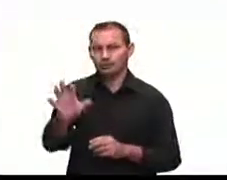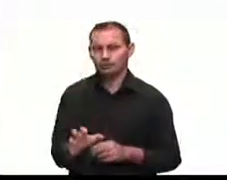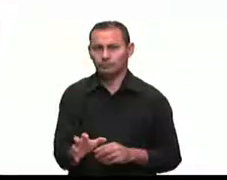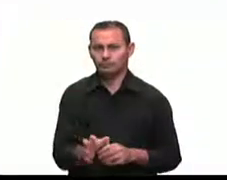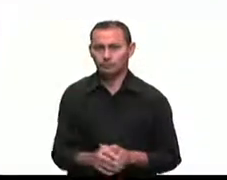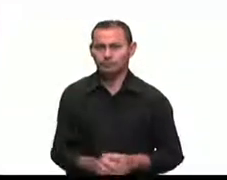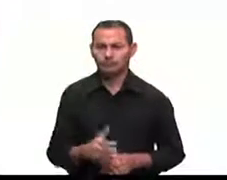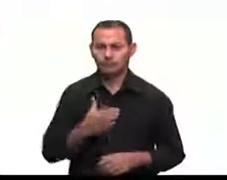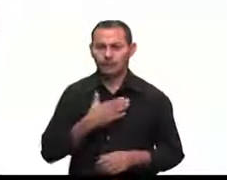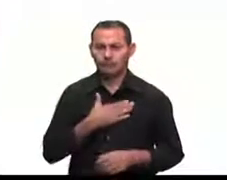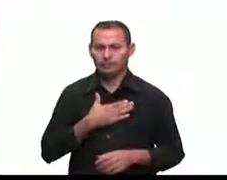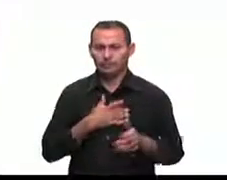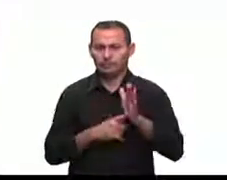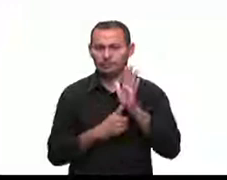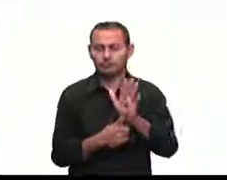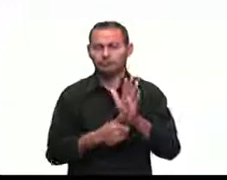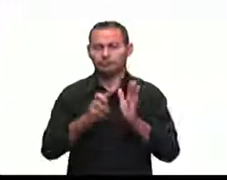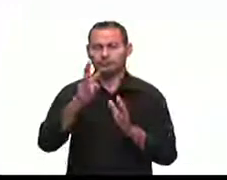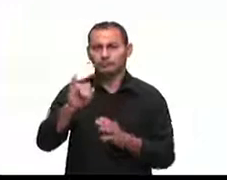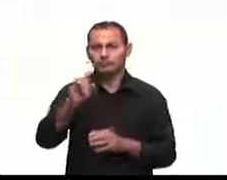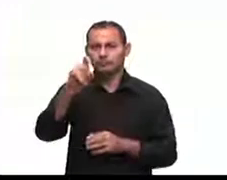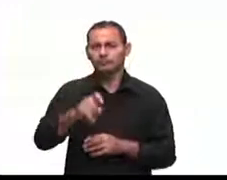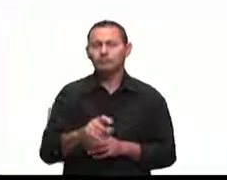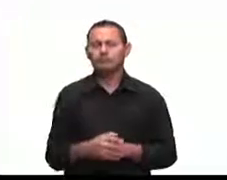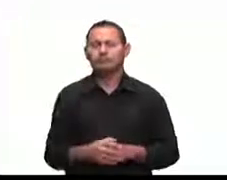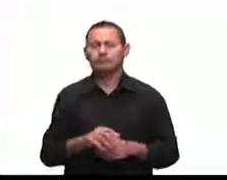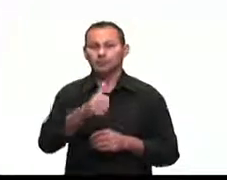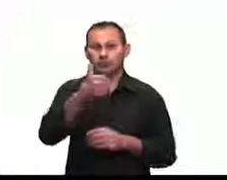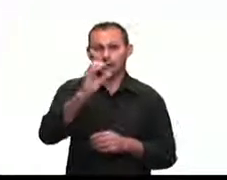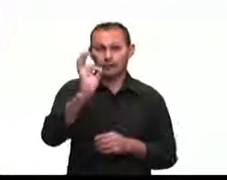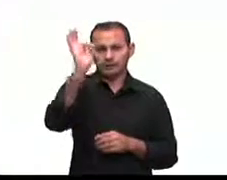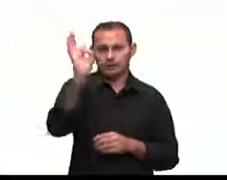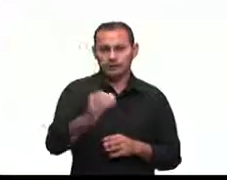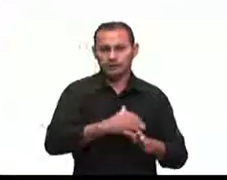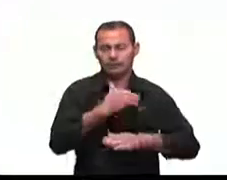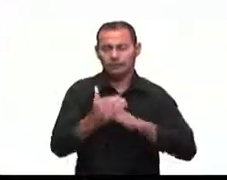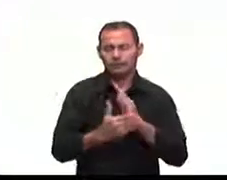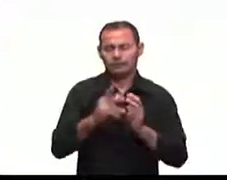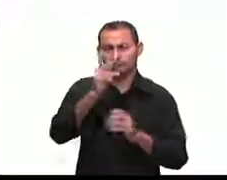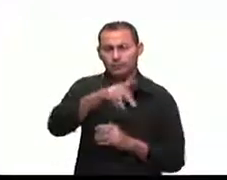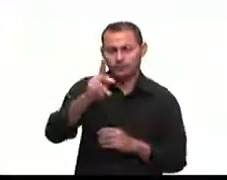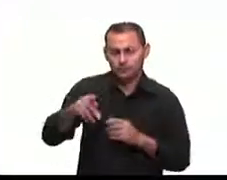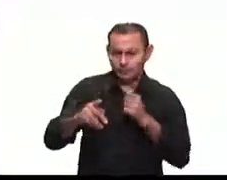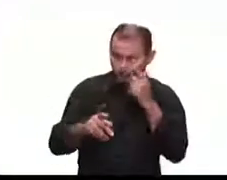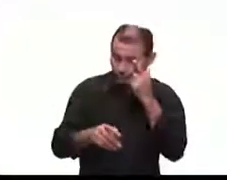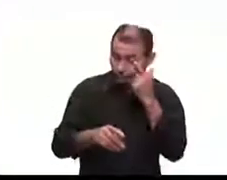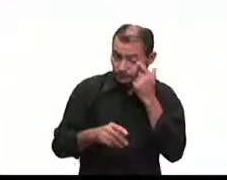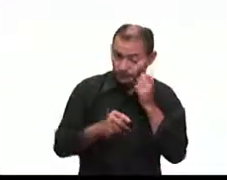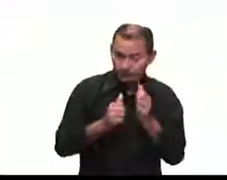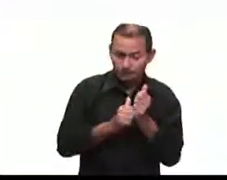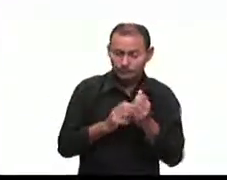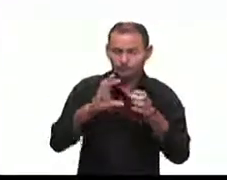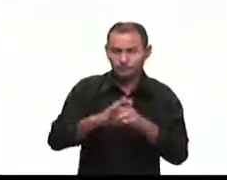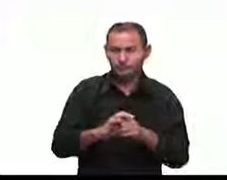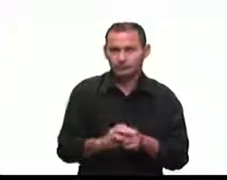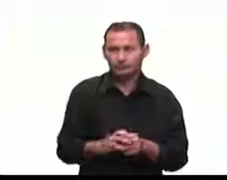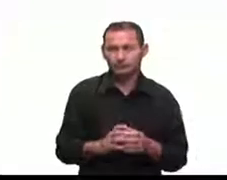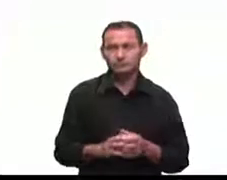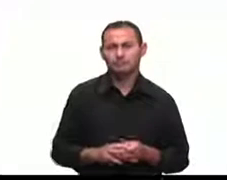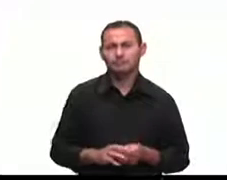Então, a minha amostra ela vai ser 10% do total de professores segmentados